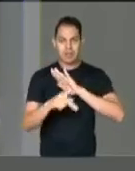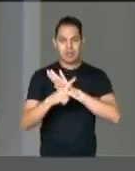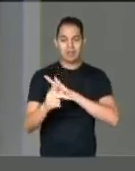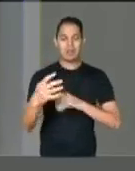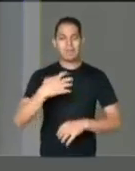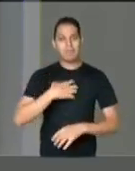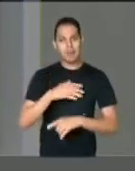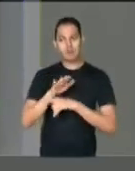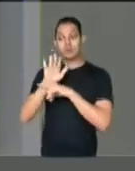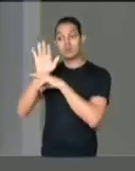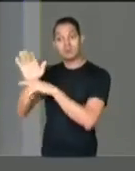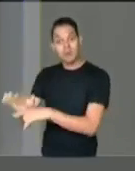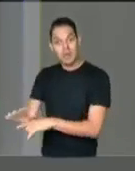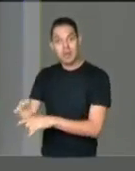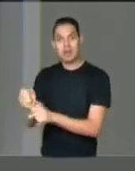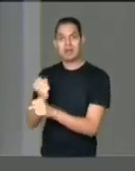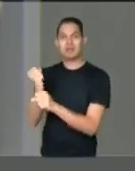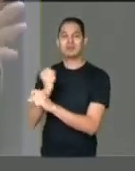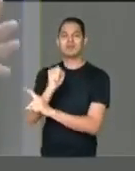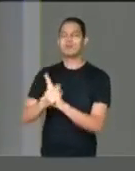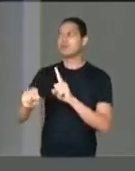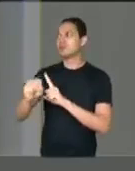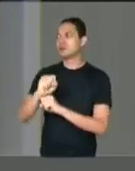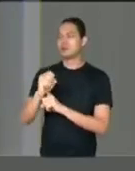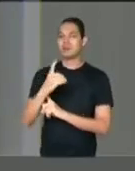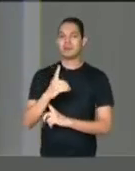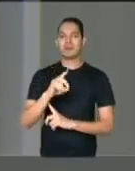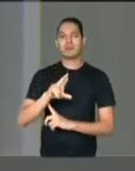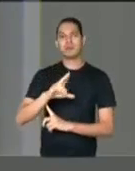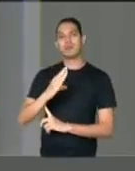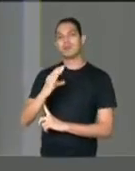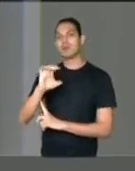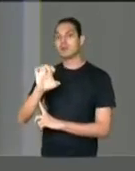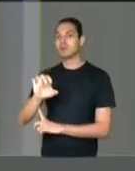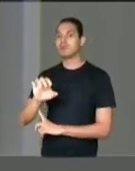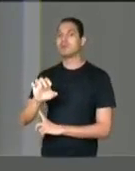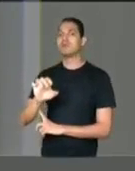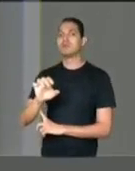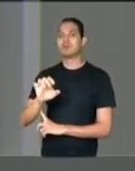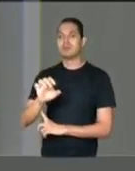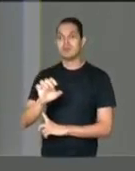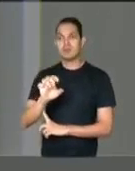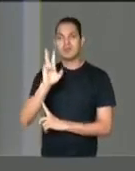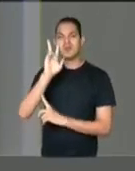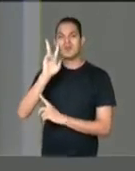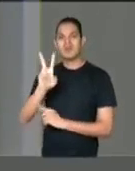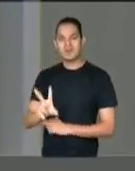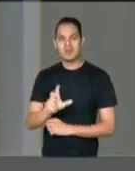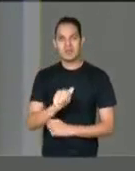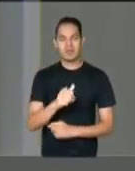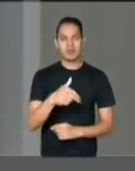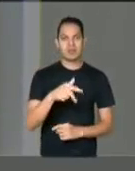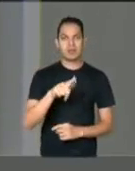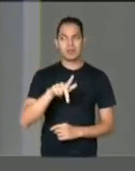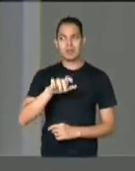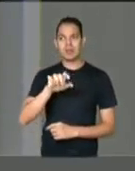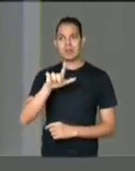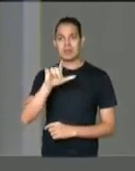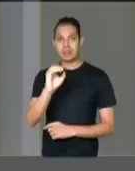obras sociais de Irmã Dulce. E vi o empresário Ângelo Calmon de